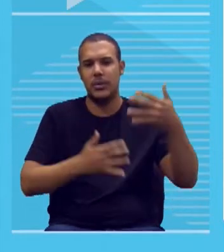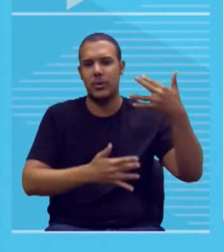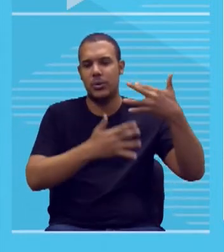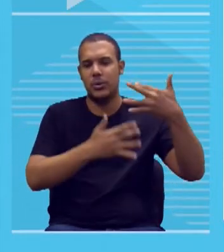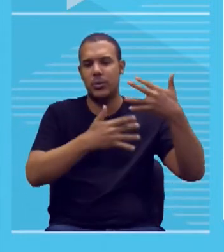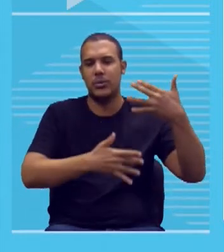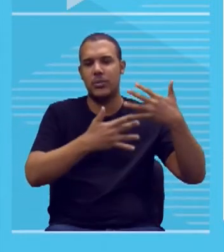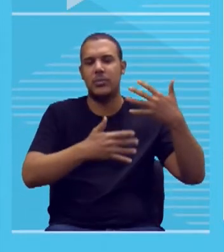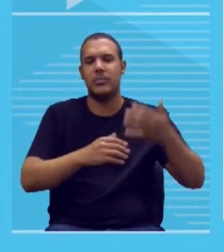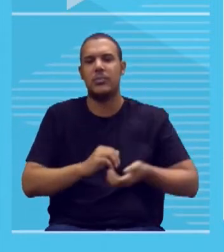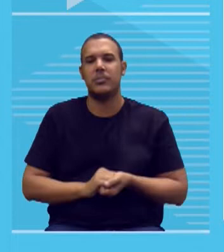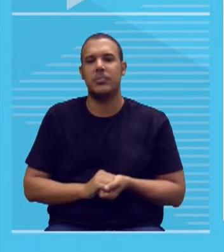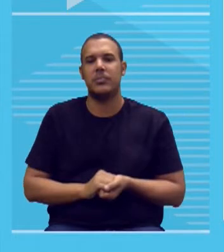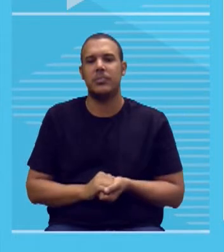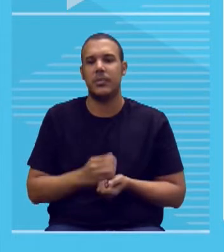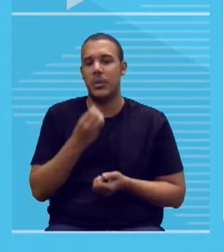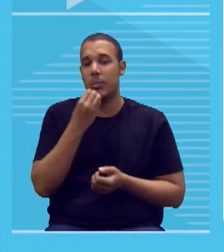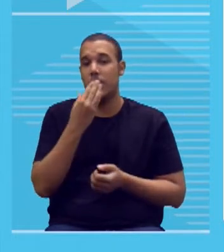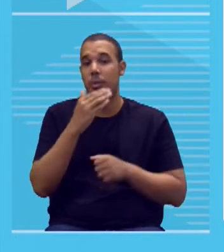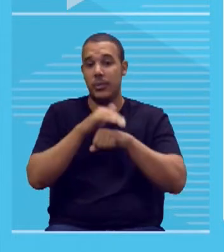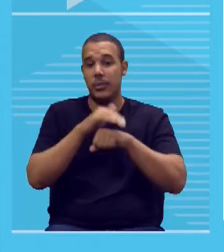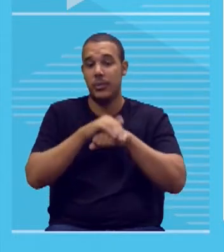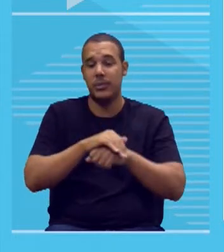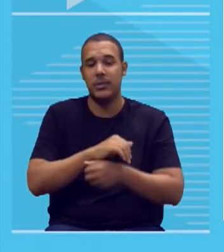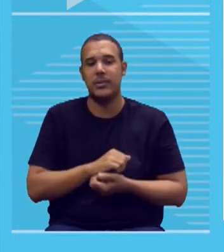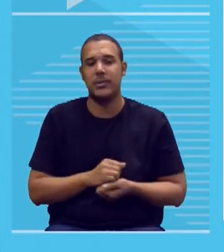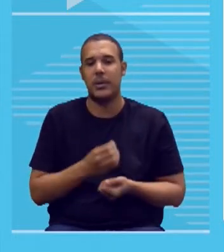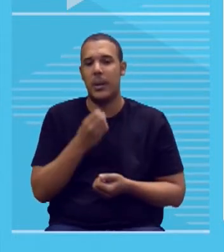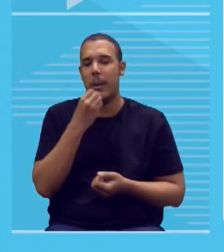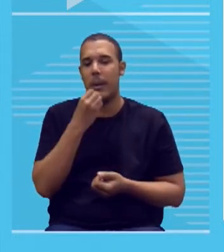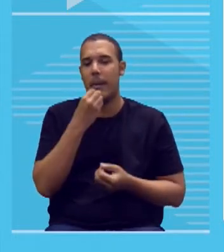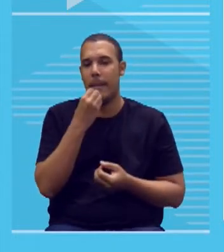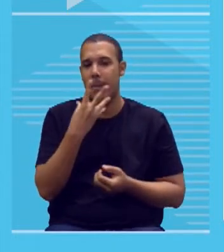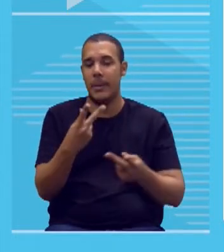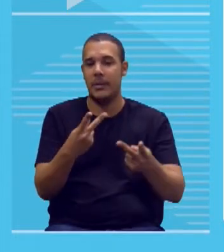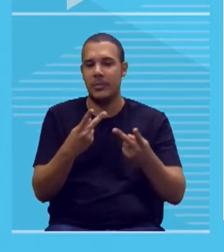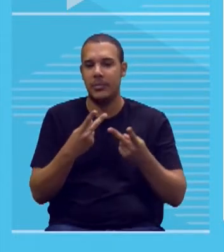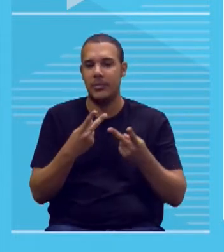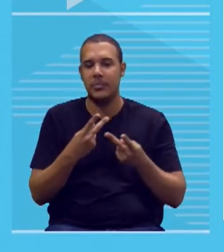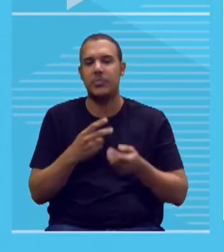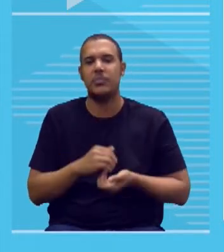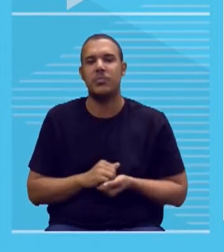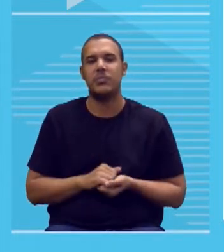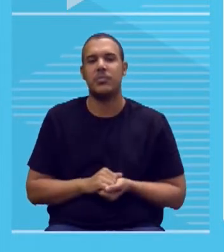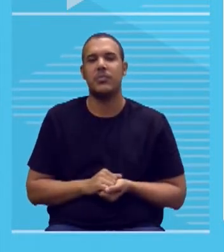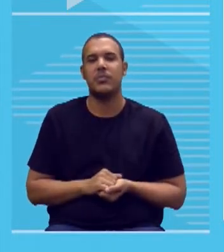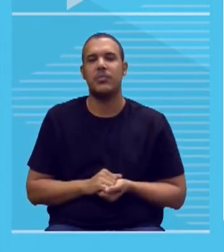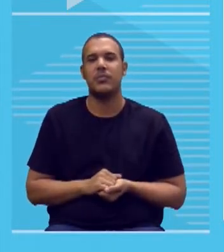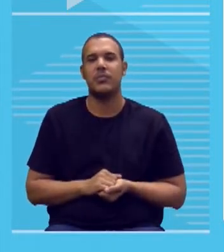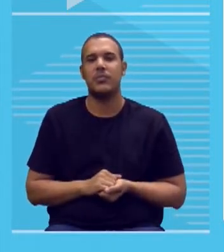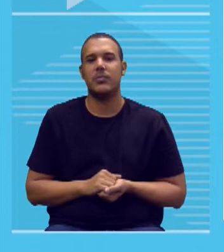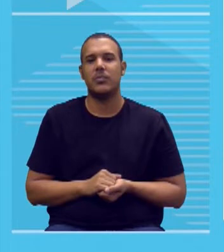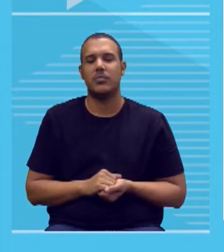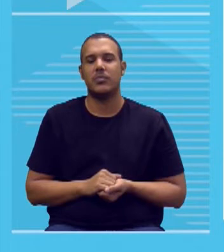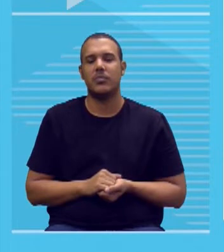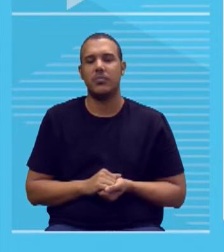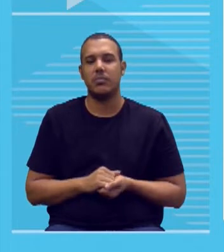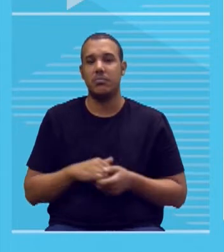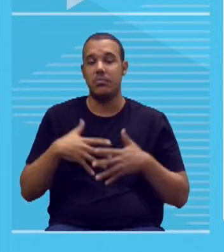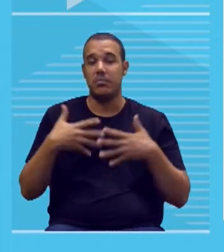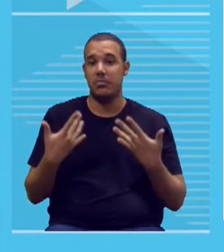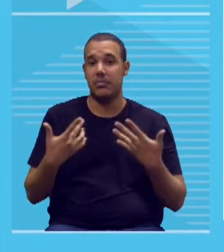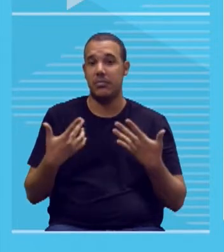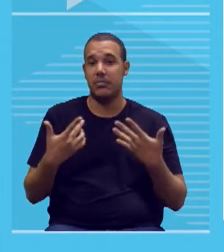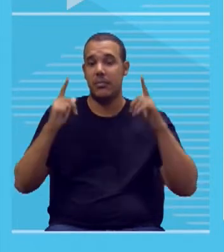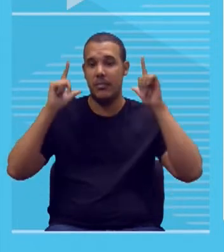educação de jovens e adultos boa noite para Heloísa seja bem-vinda tá vamos lá então nosso querido